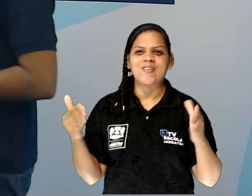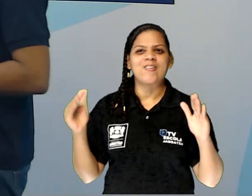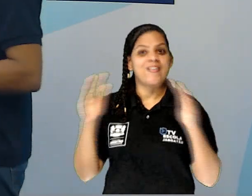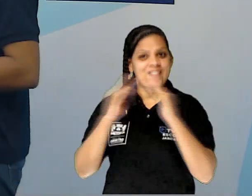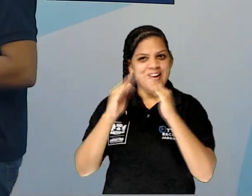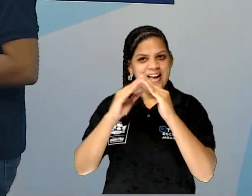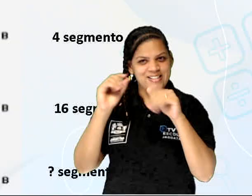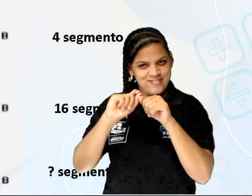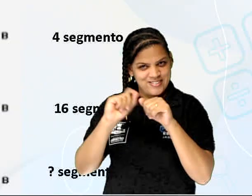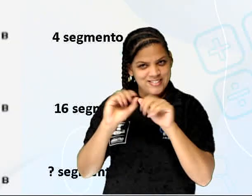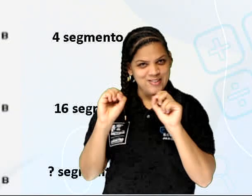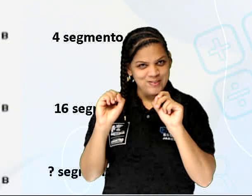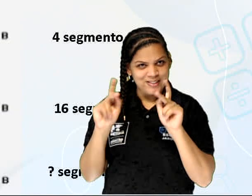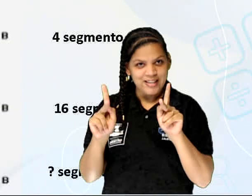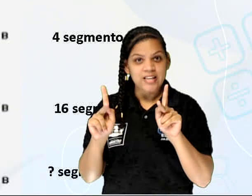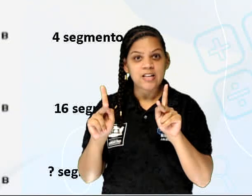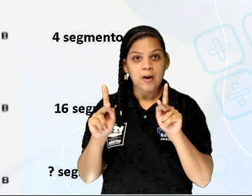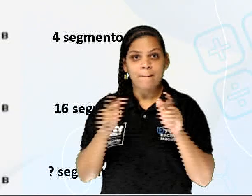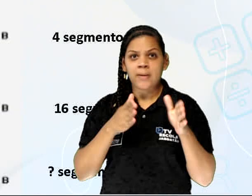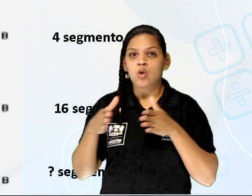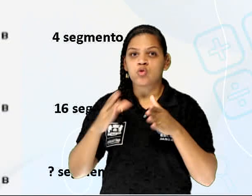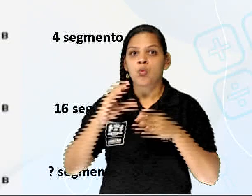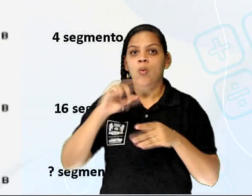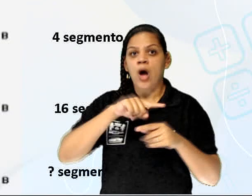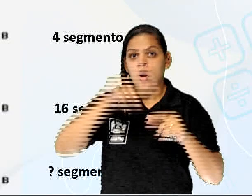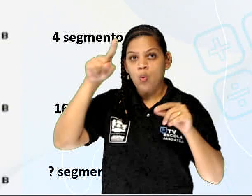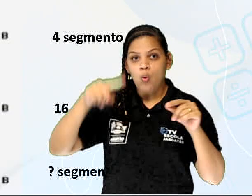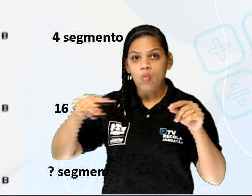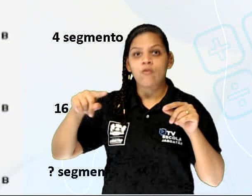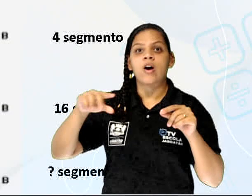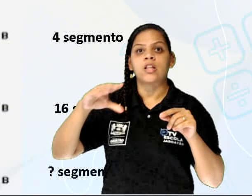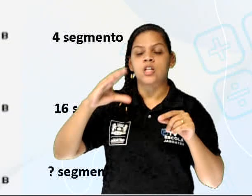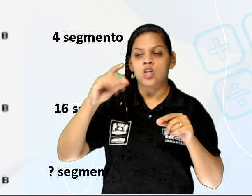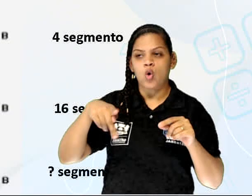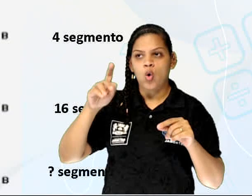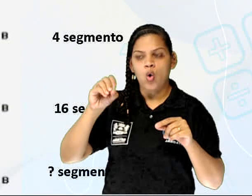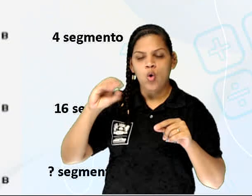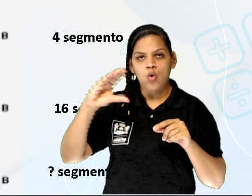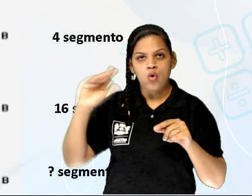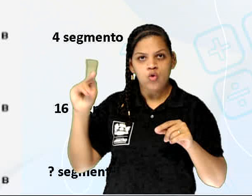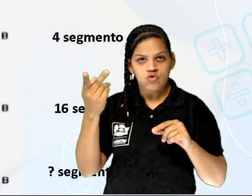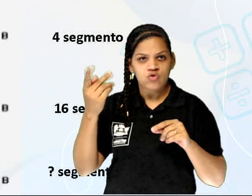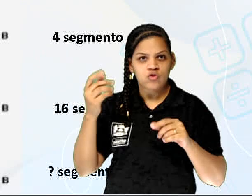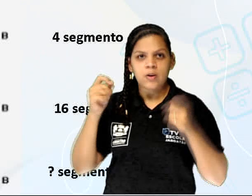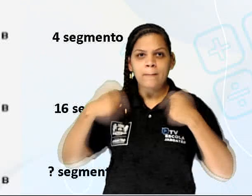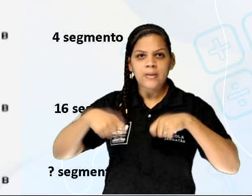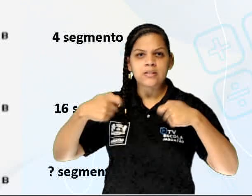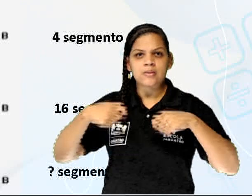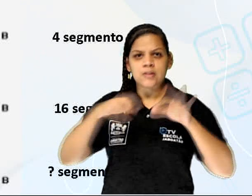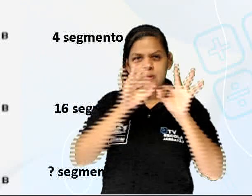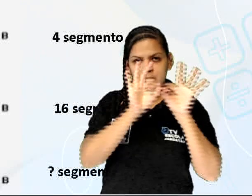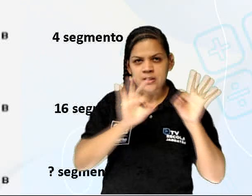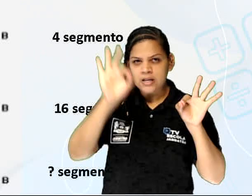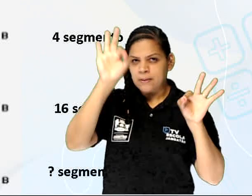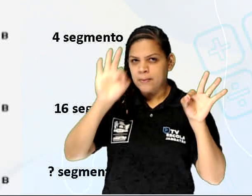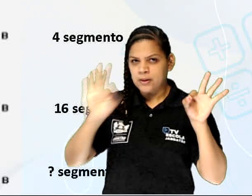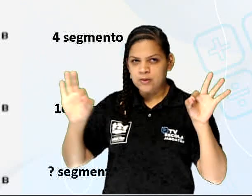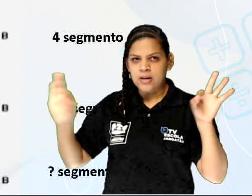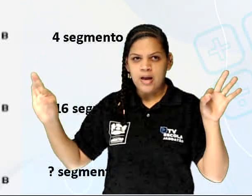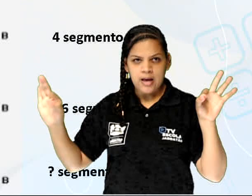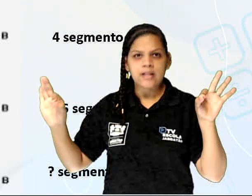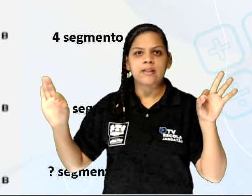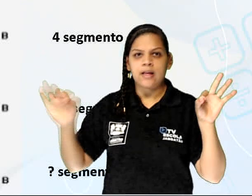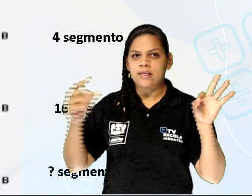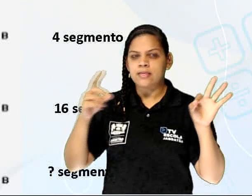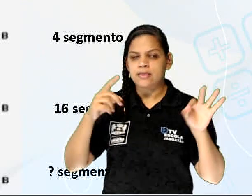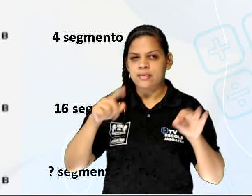essa. Para construir uma curva de Cauchy, considera-se inicialmente um segmento de reta. Em seguida, divide-se